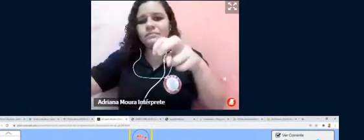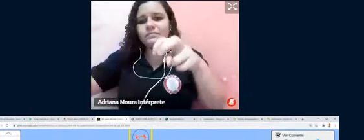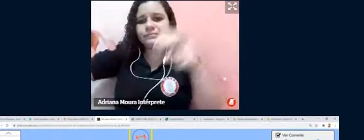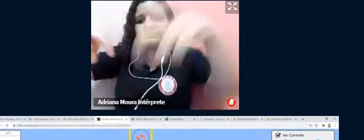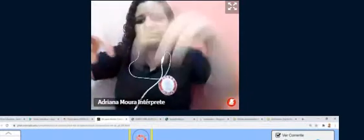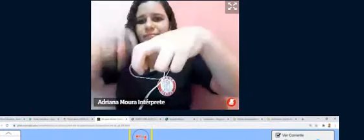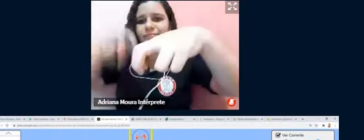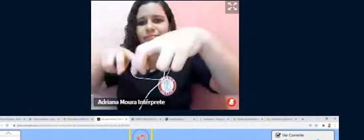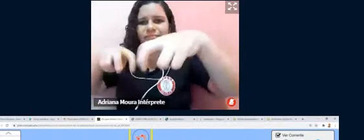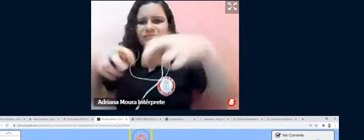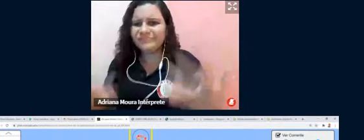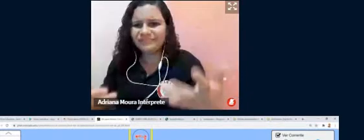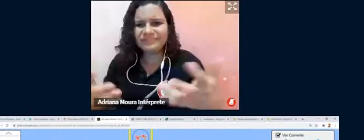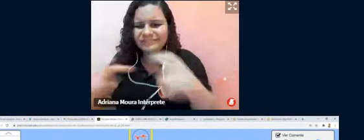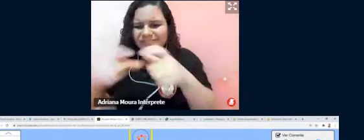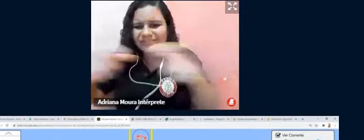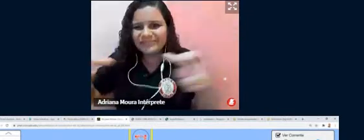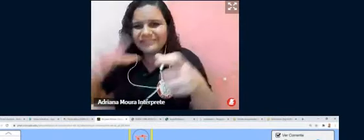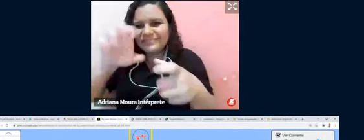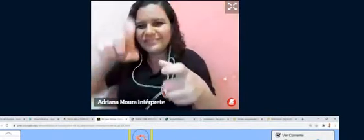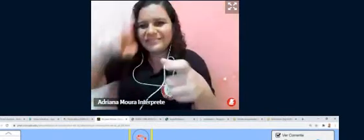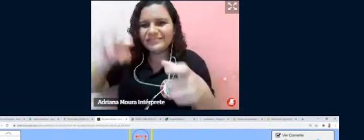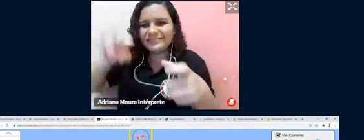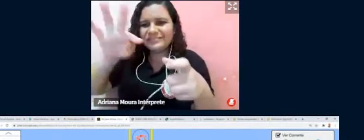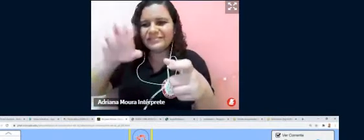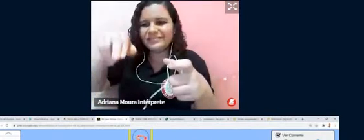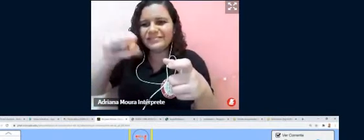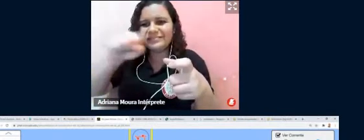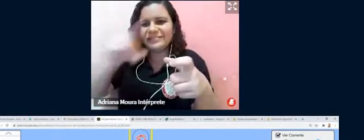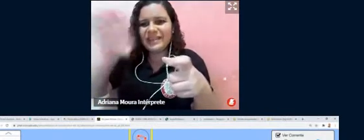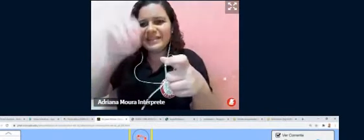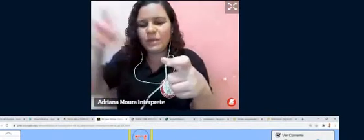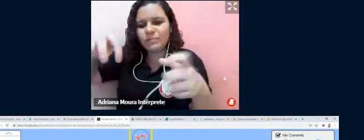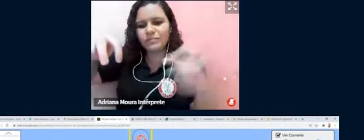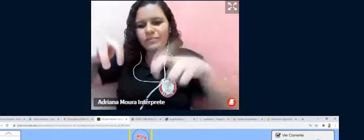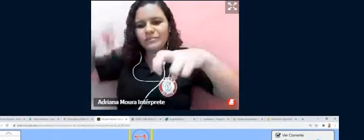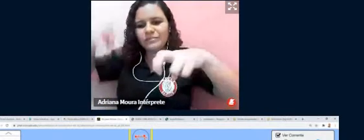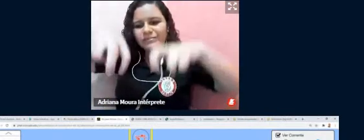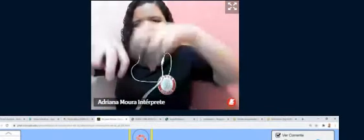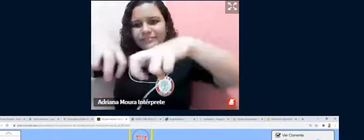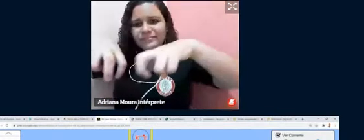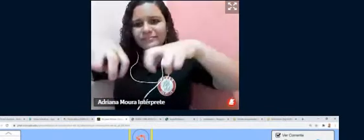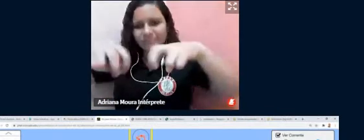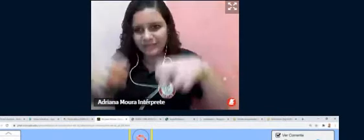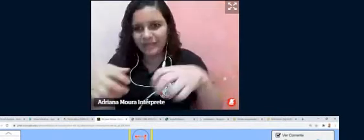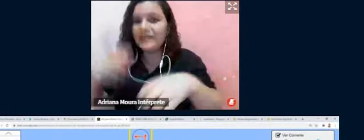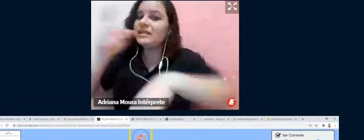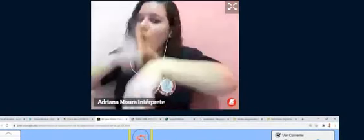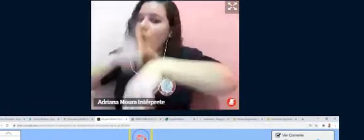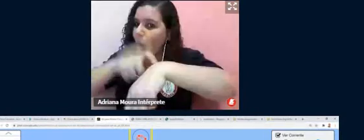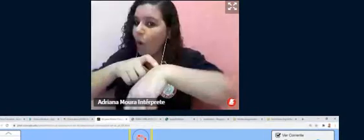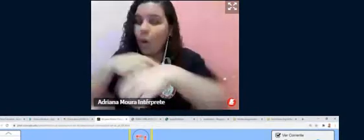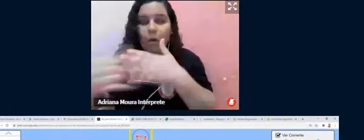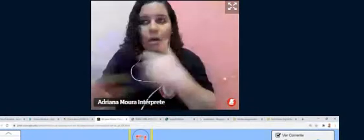outra extensão na extensão. Cada vez que você faz isso, você está aumentando a corrente do circuito. E uma hora isso vai dar problema.